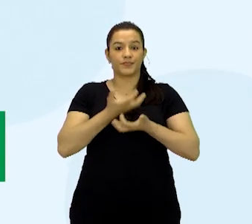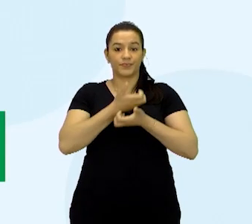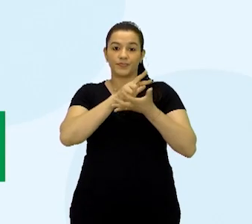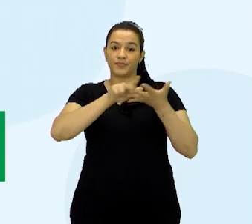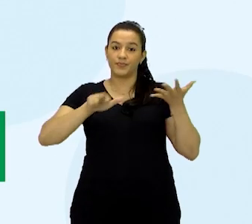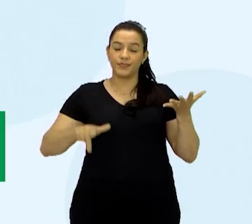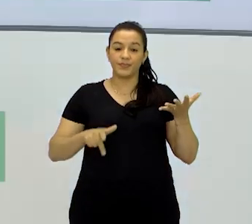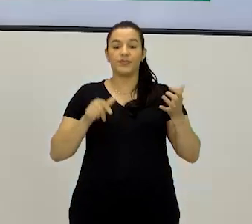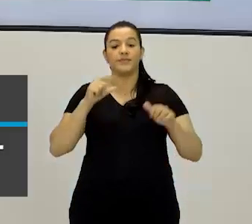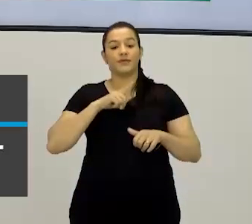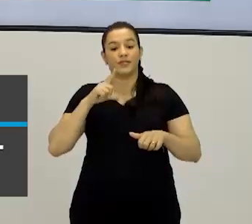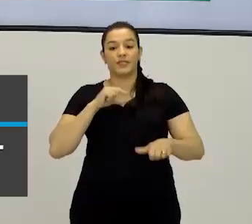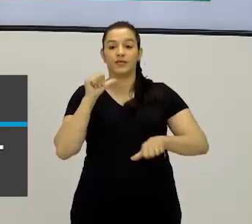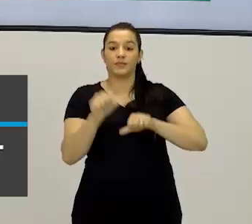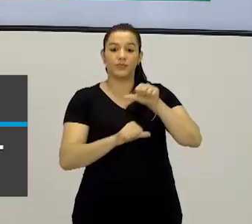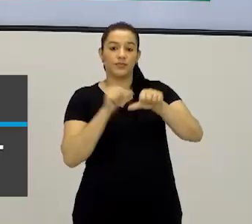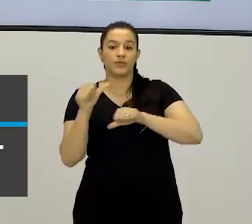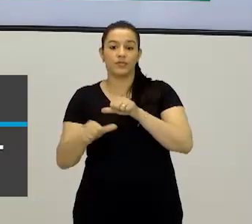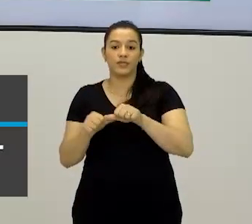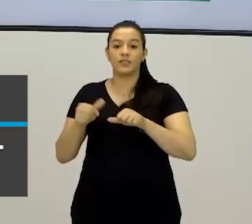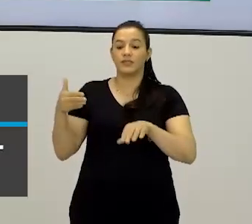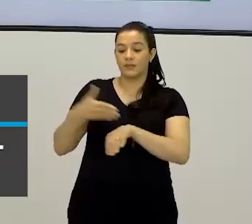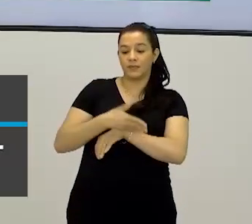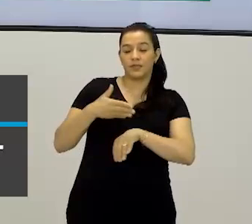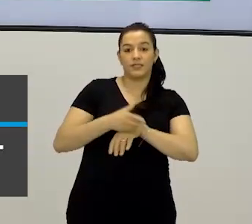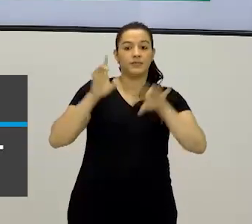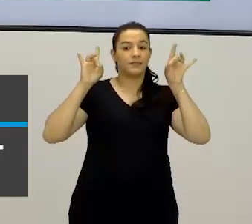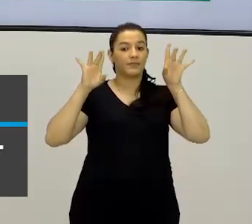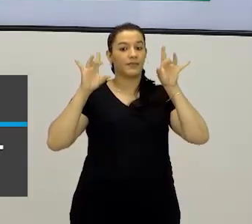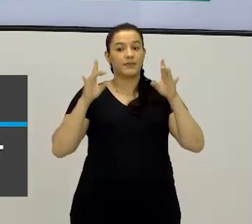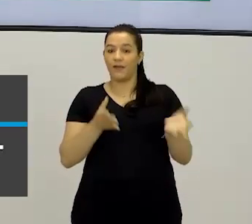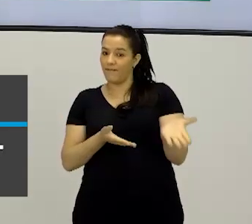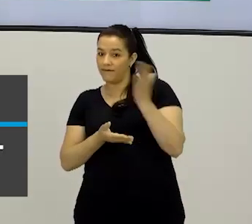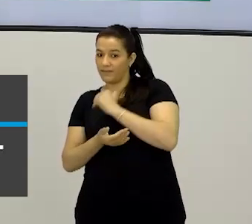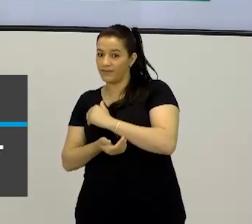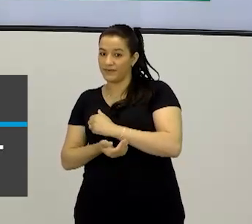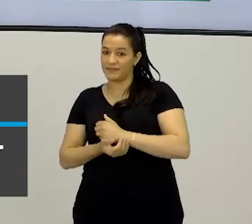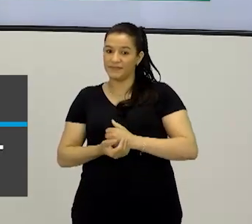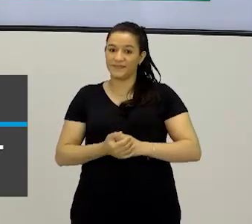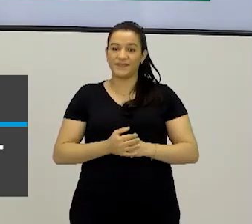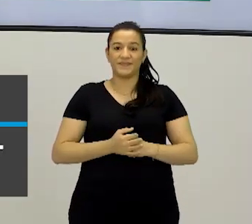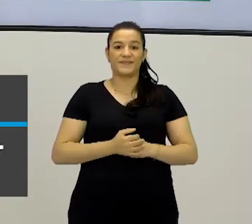vai ter mudanças e presenças especiais. Vem com a gente!